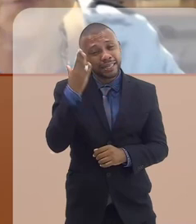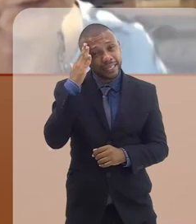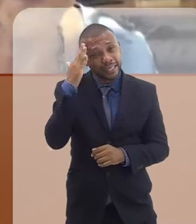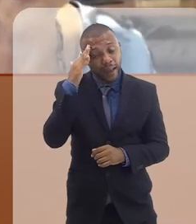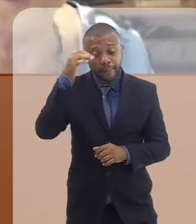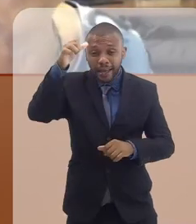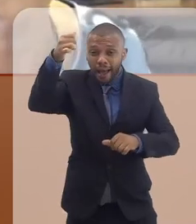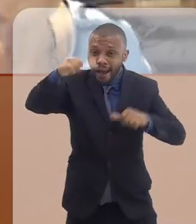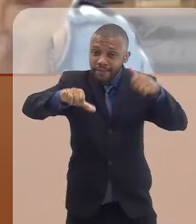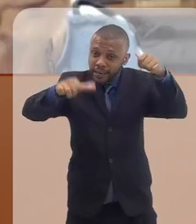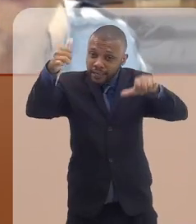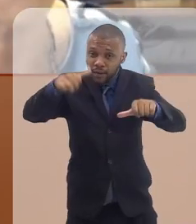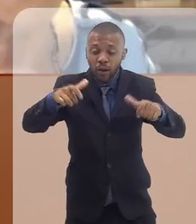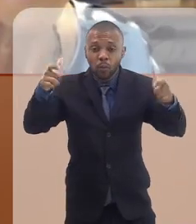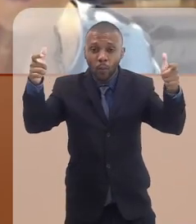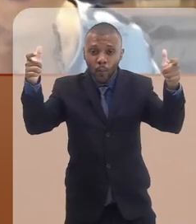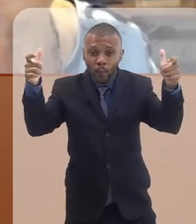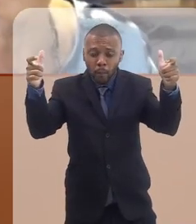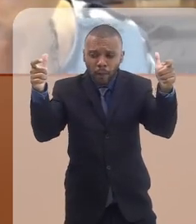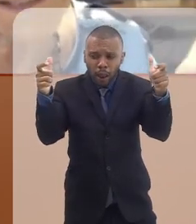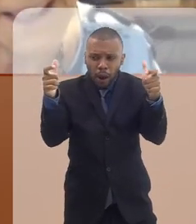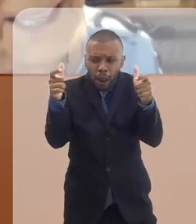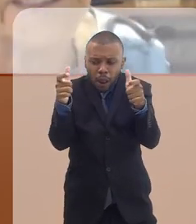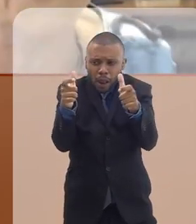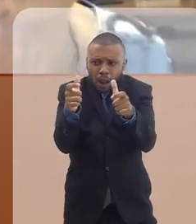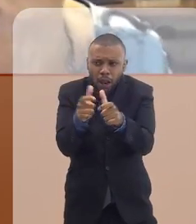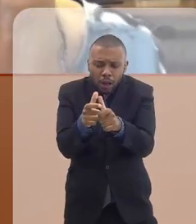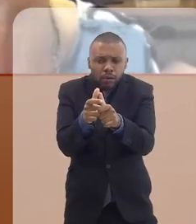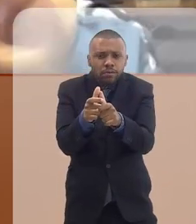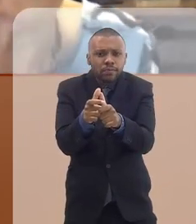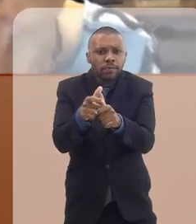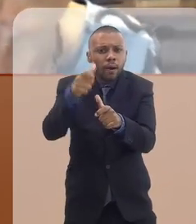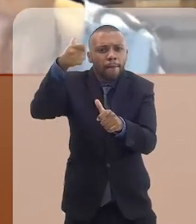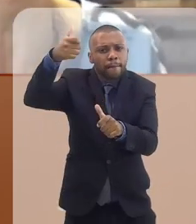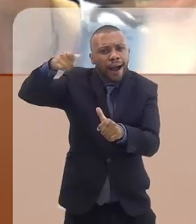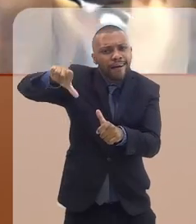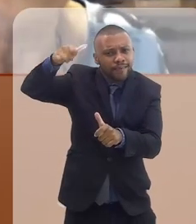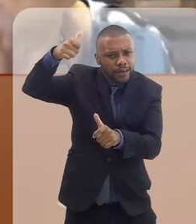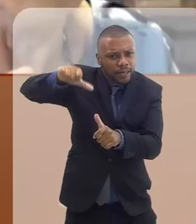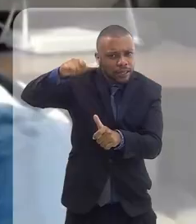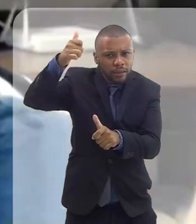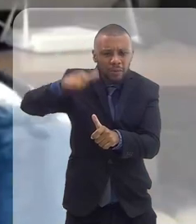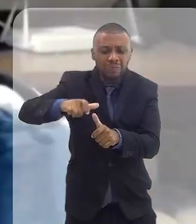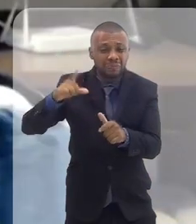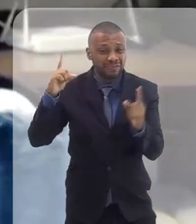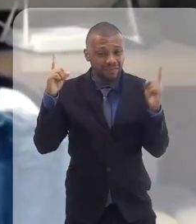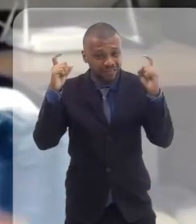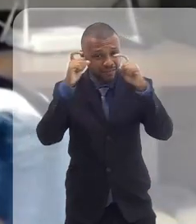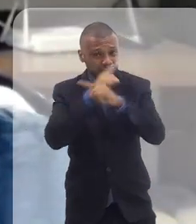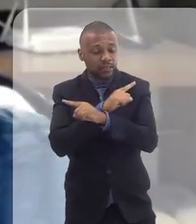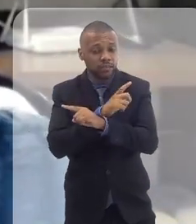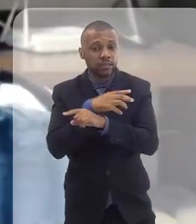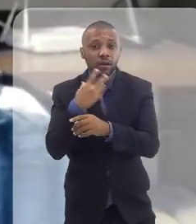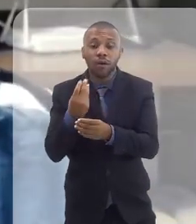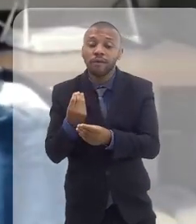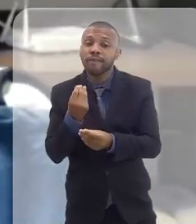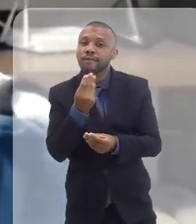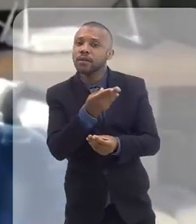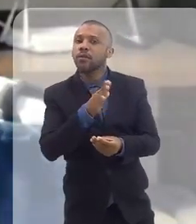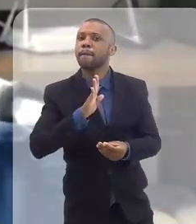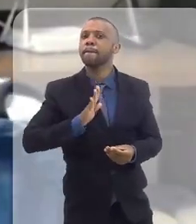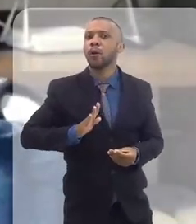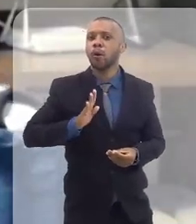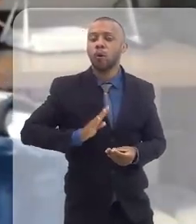bom. É um funil, né? Então você pega a nata da nata, o creme de la creme. E